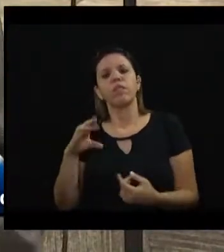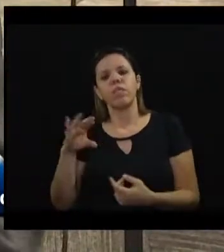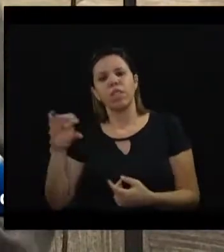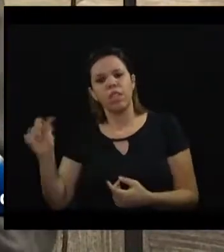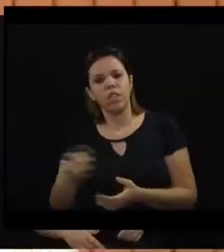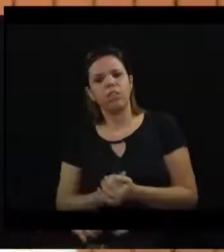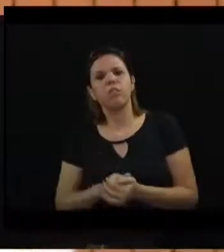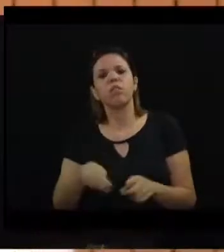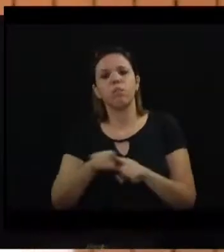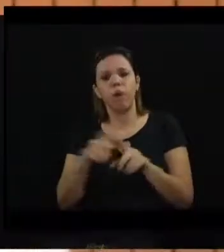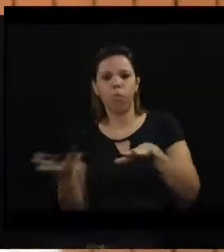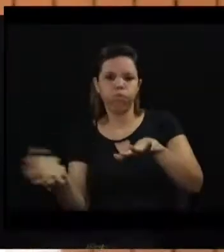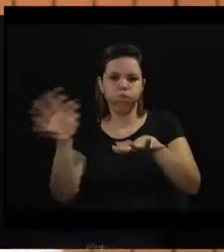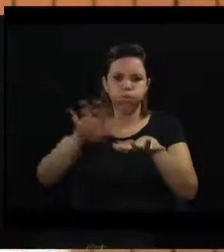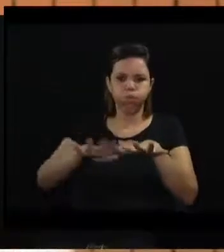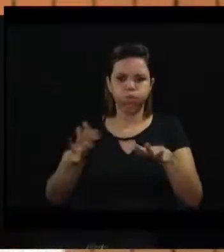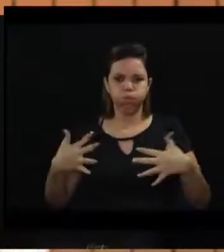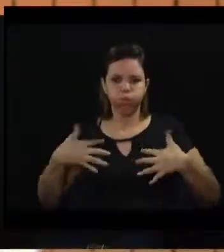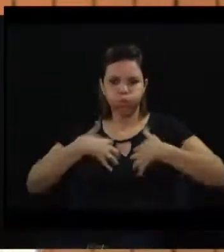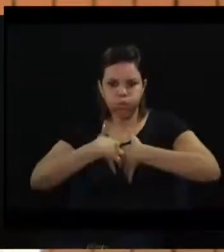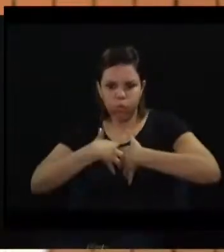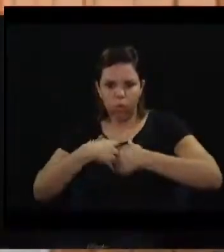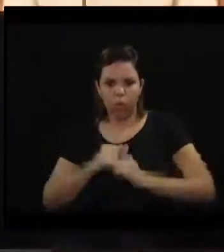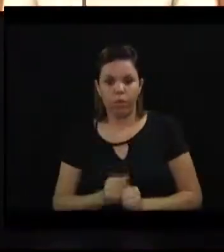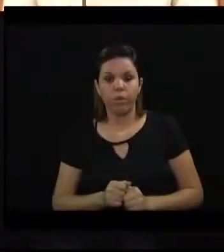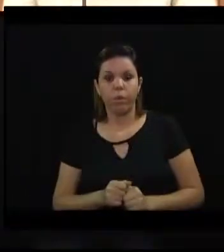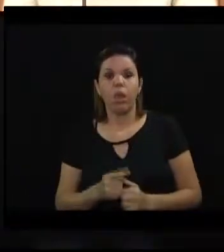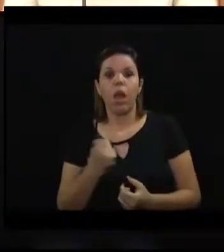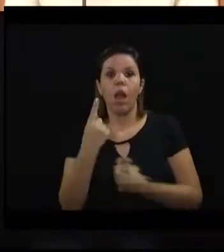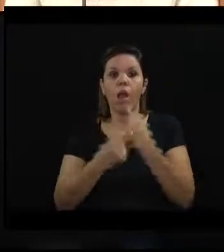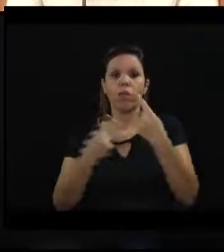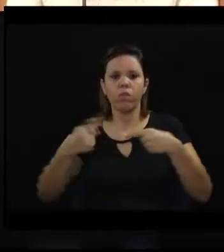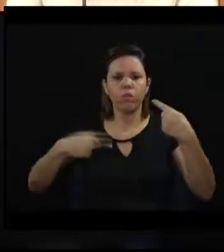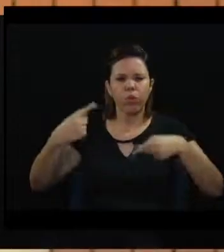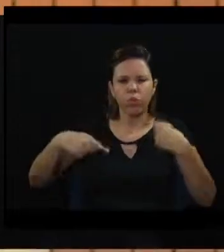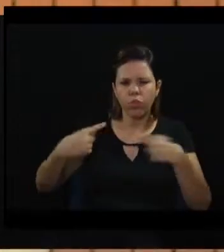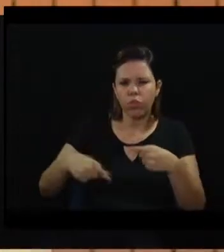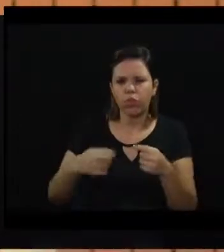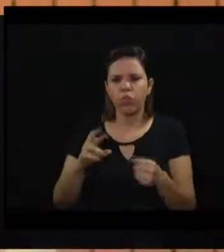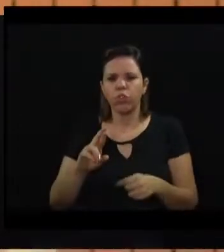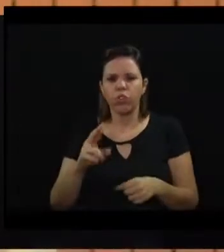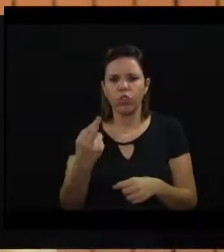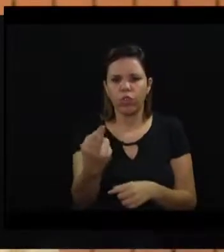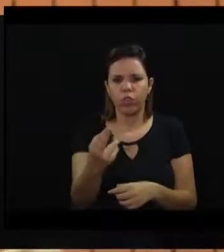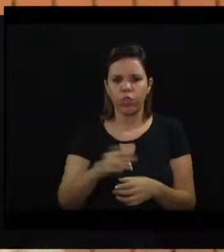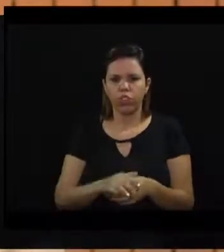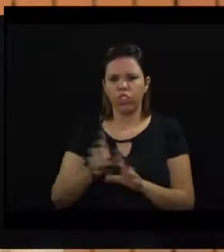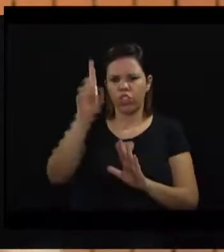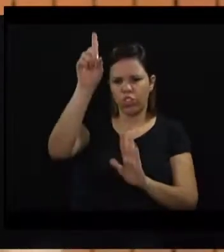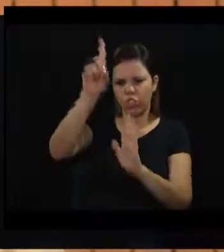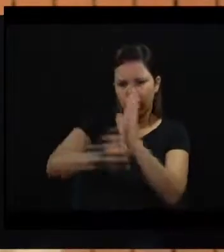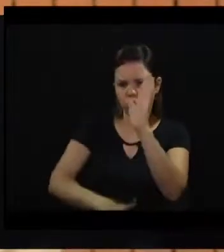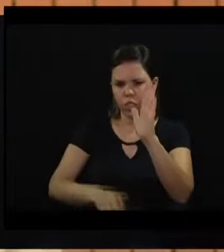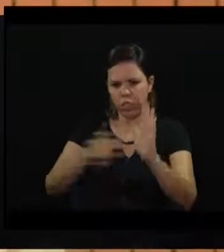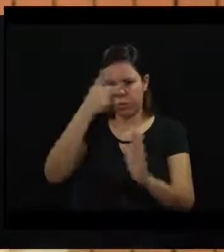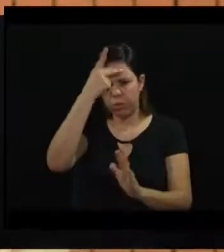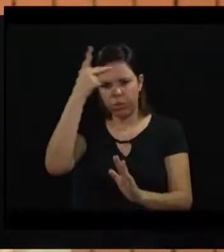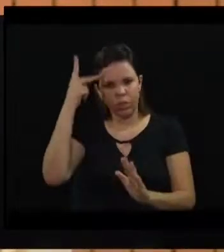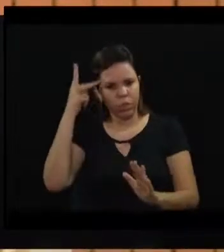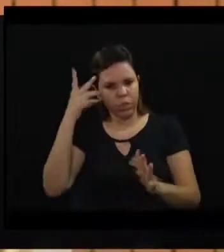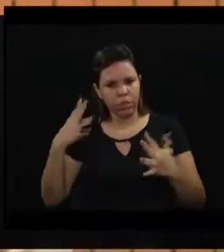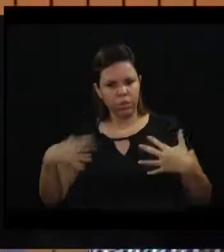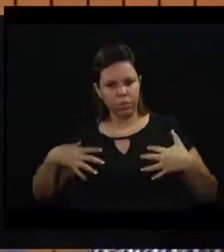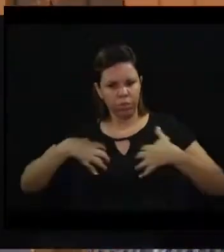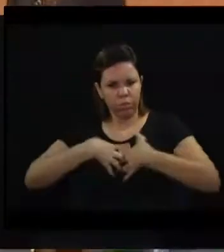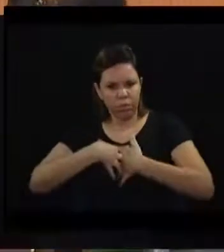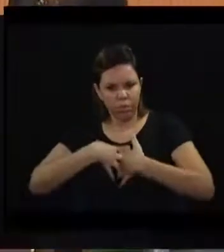os autistas. Entre os assuntos discutidos estavam o diagnóstico, tratamento e direitos da pessoa com transtorno do espectro